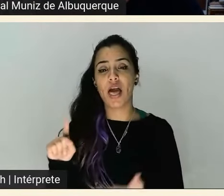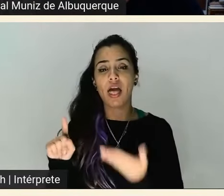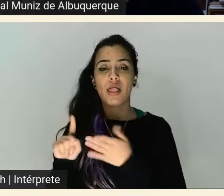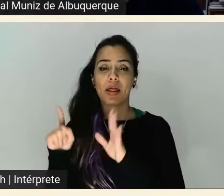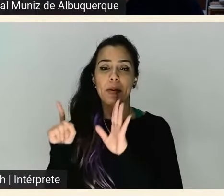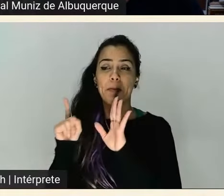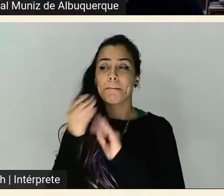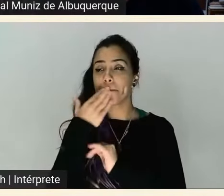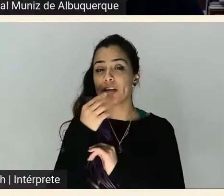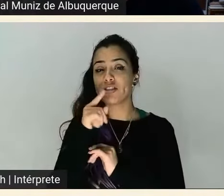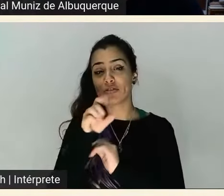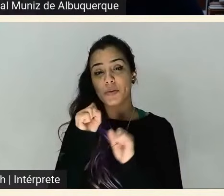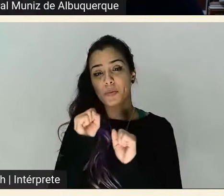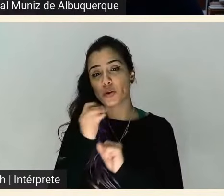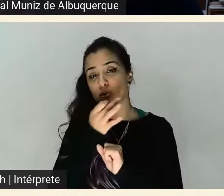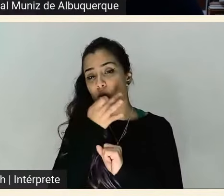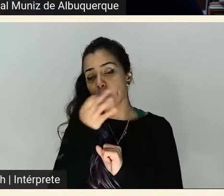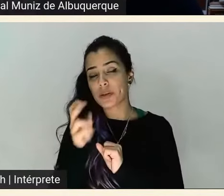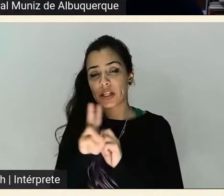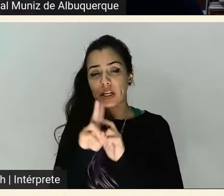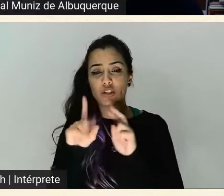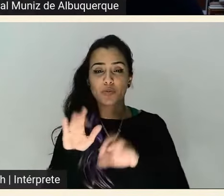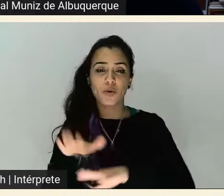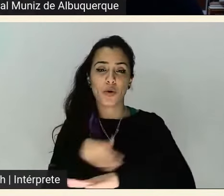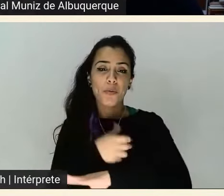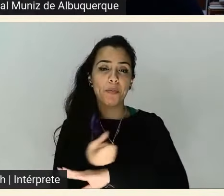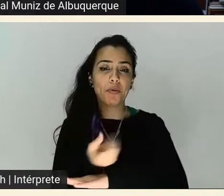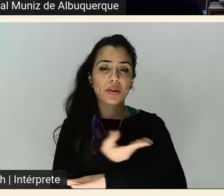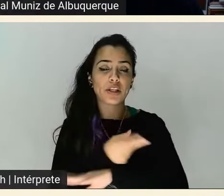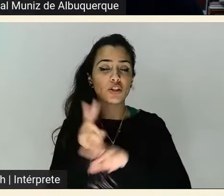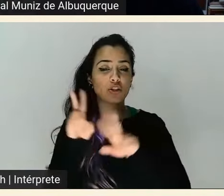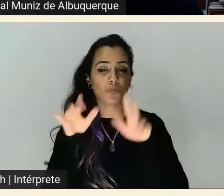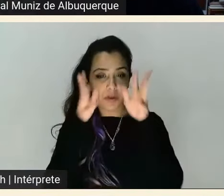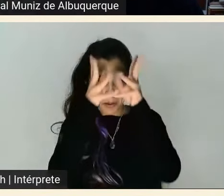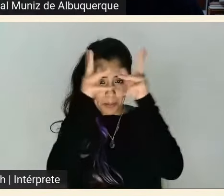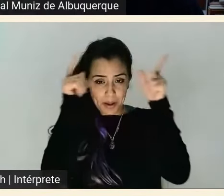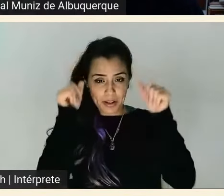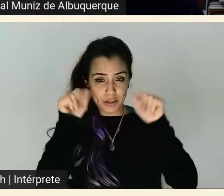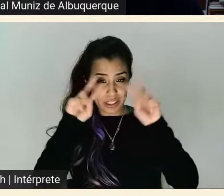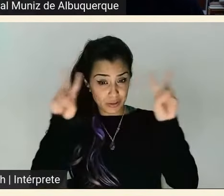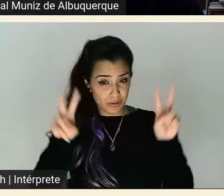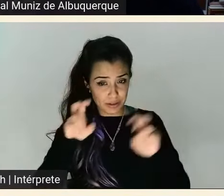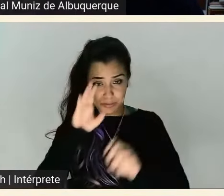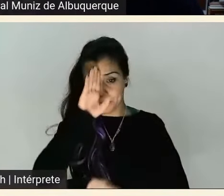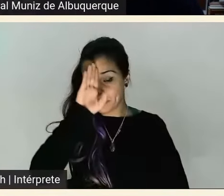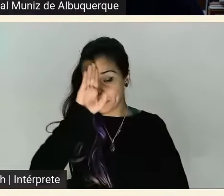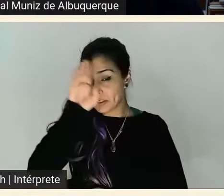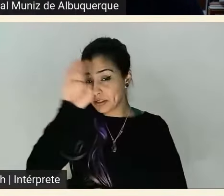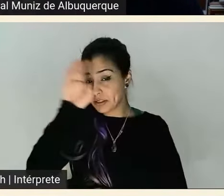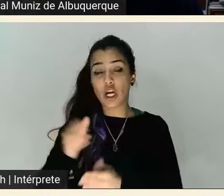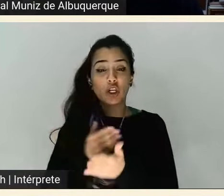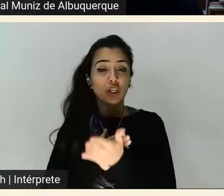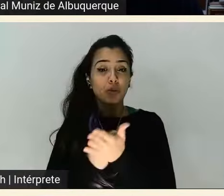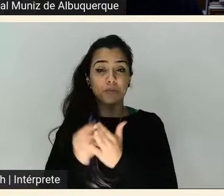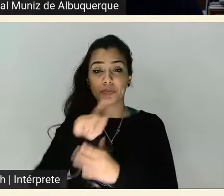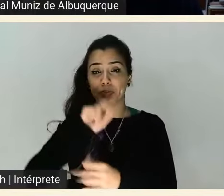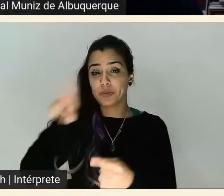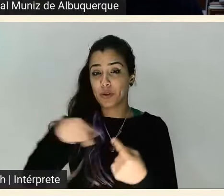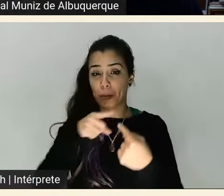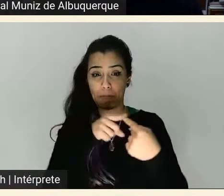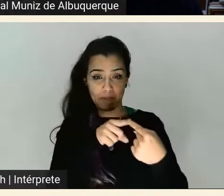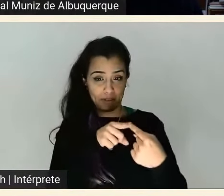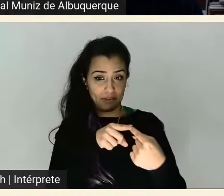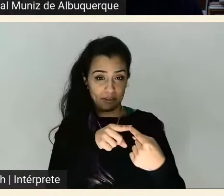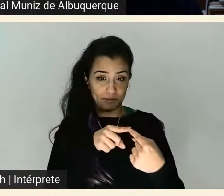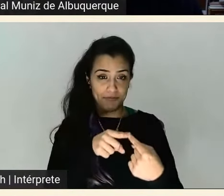comentar particularmente desse modernismo que toma a Amazônia como tema, onde a origem é o alvo. Ela